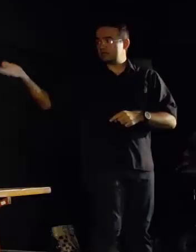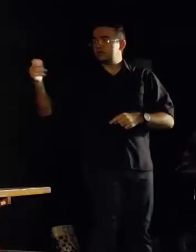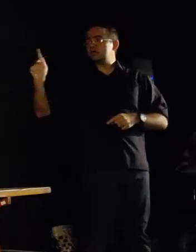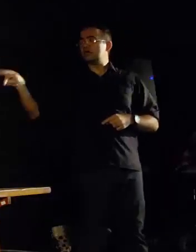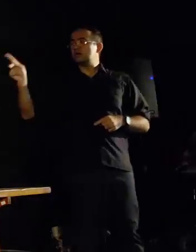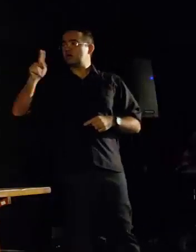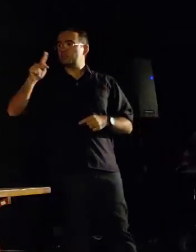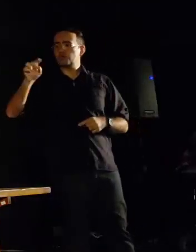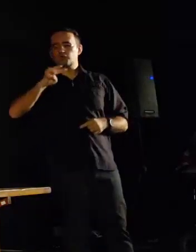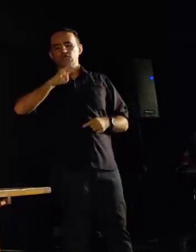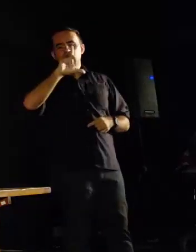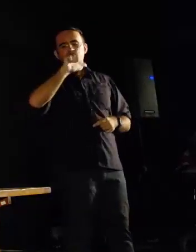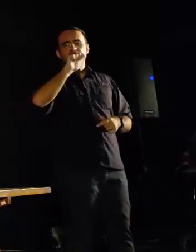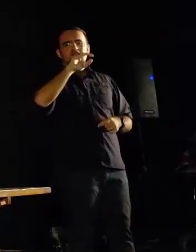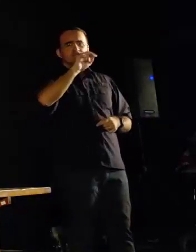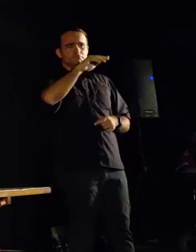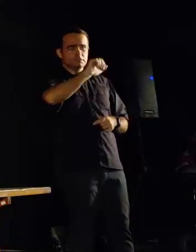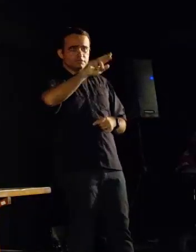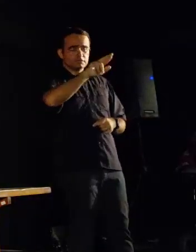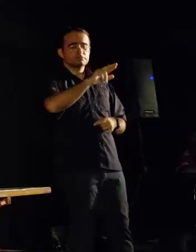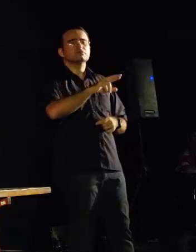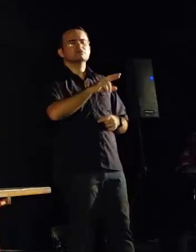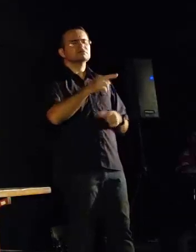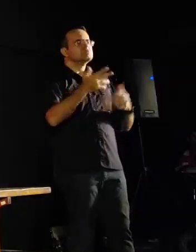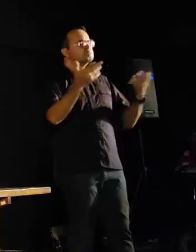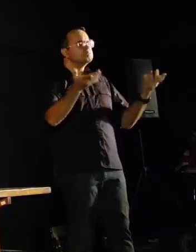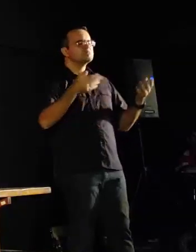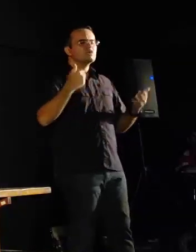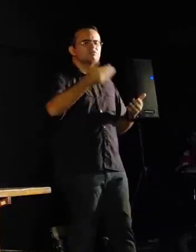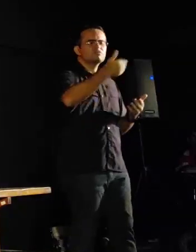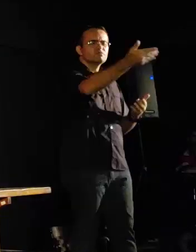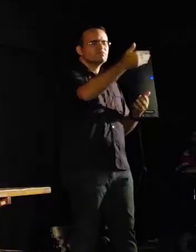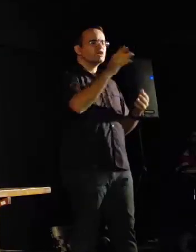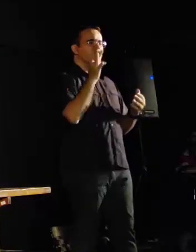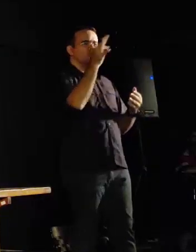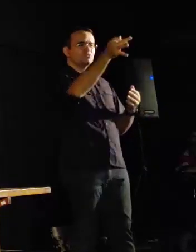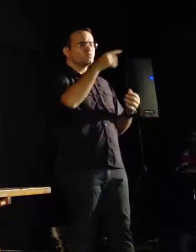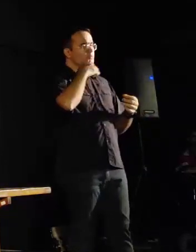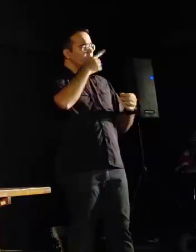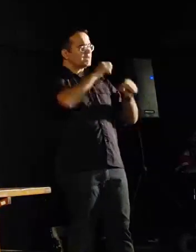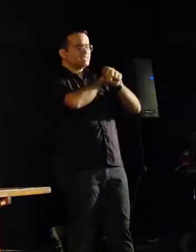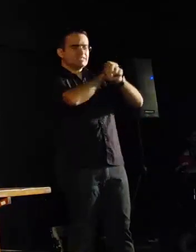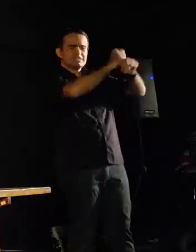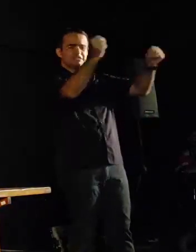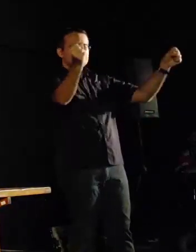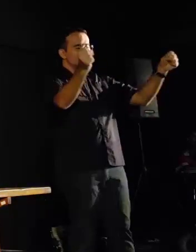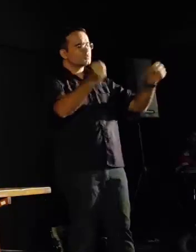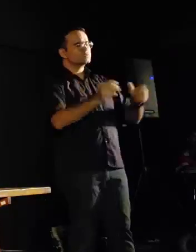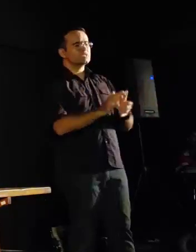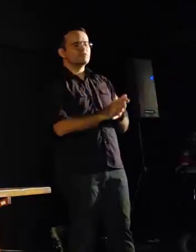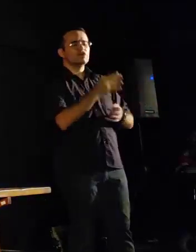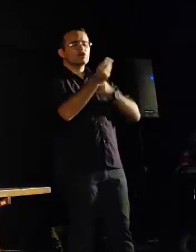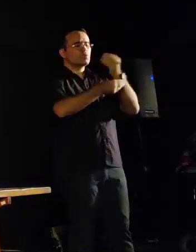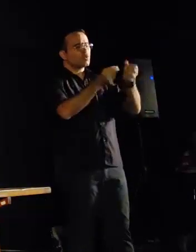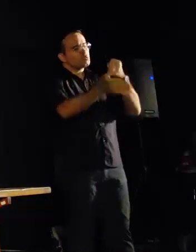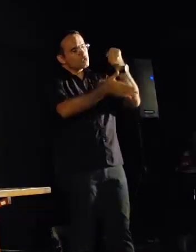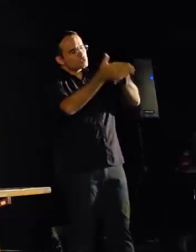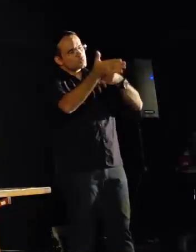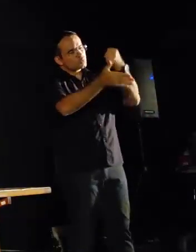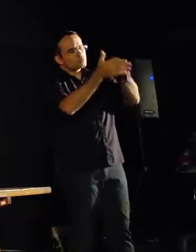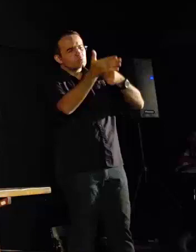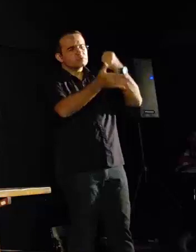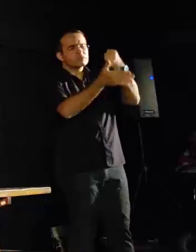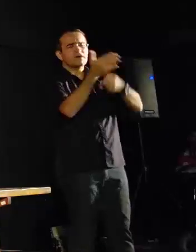nós constituímos, frente a esse cenário em que o futuro parece impossível, uma forma de lutar que não seja assim